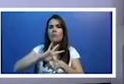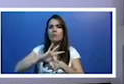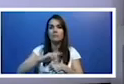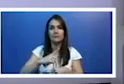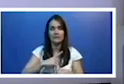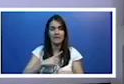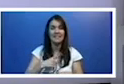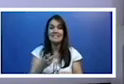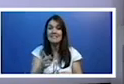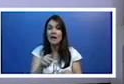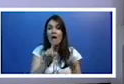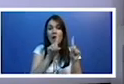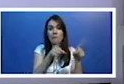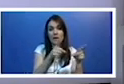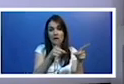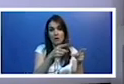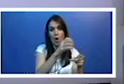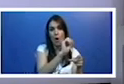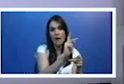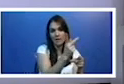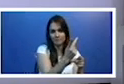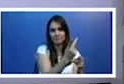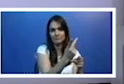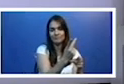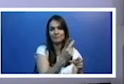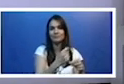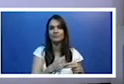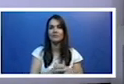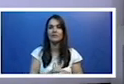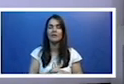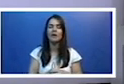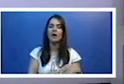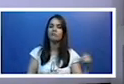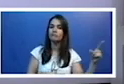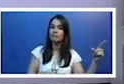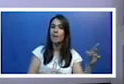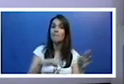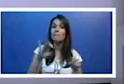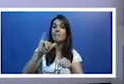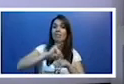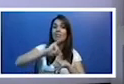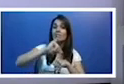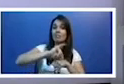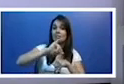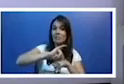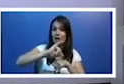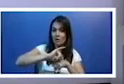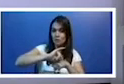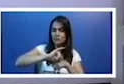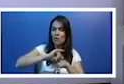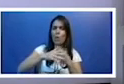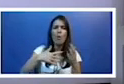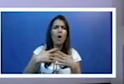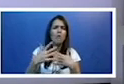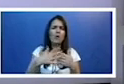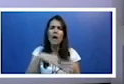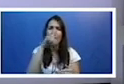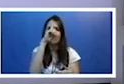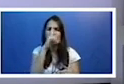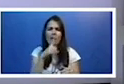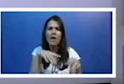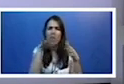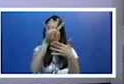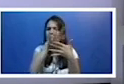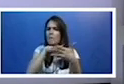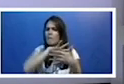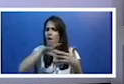parênteses, quando tiver um número aqui fora. Na frente da hidroxila, um metal, qualquer metal da tabela, como eu mostrei na aula